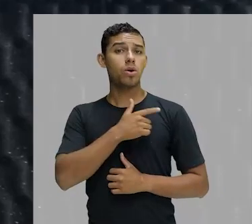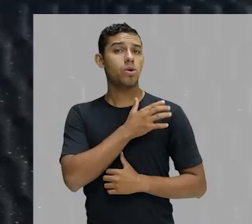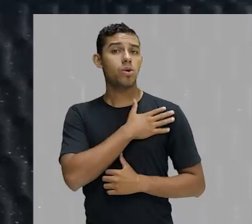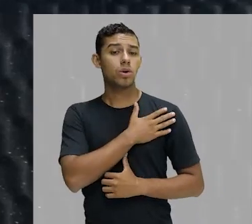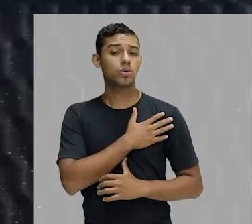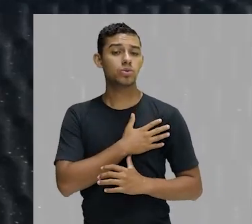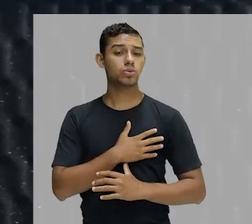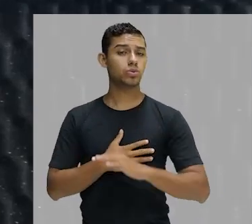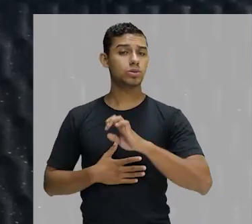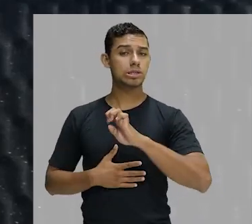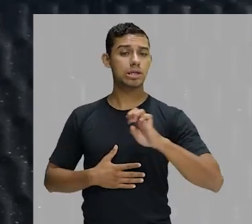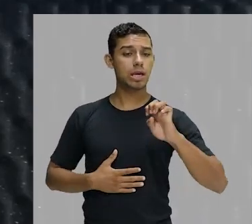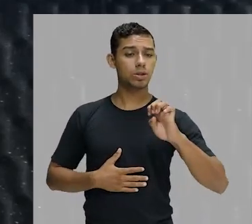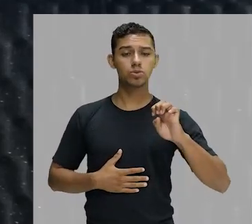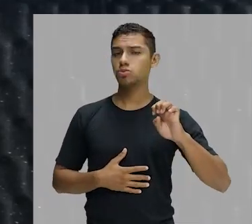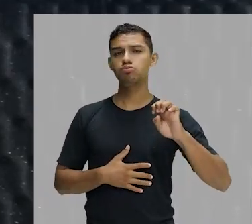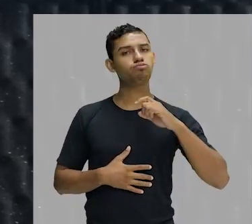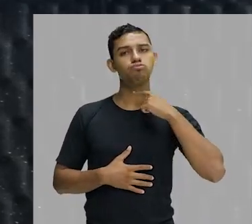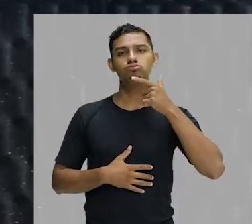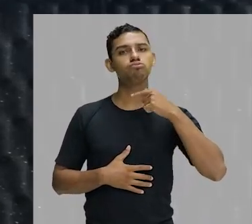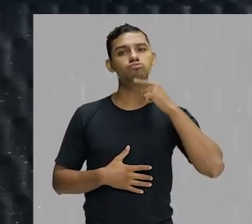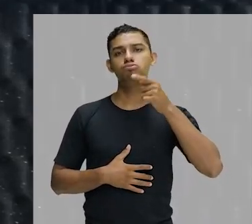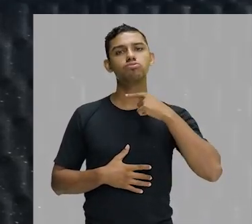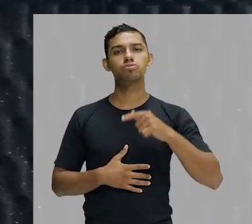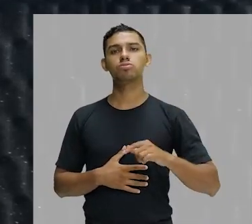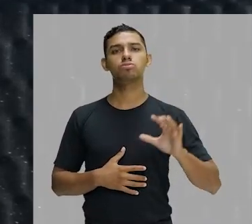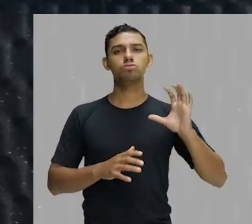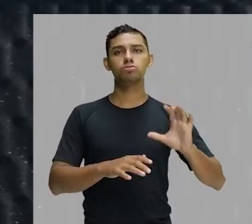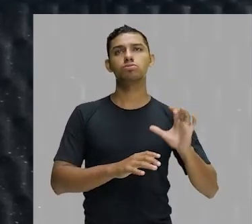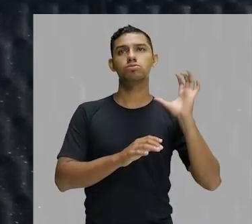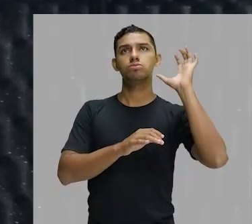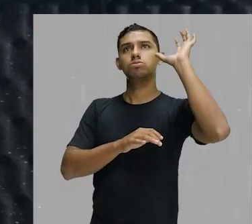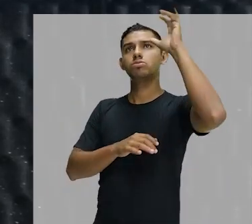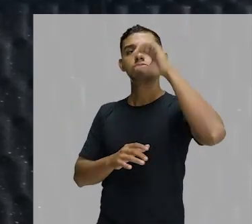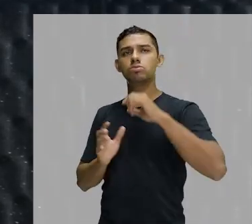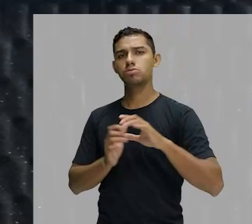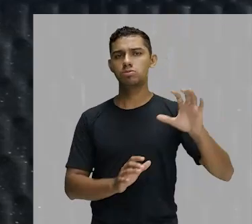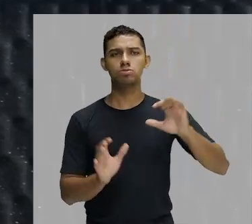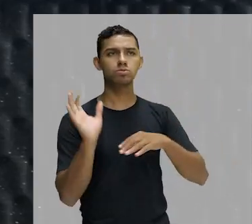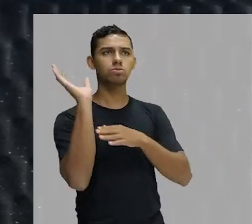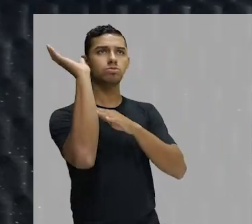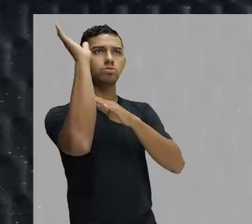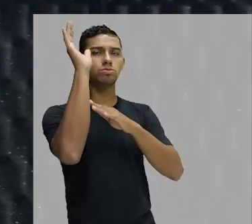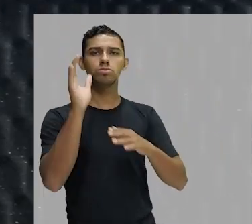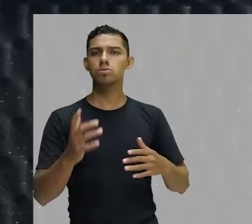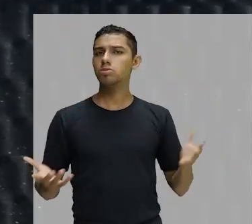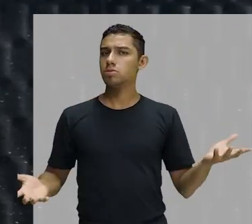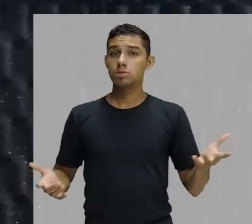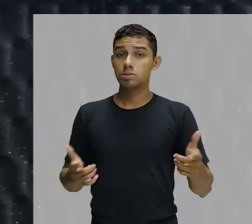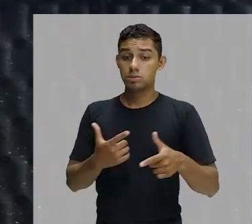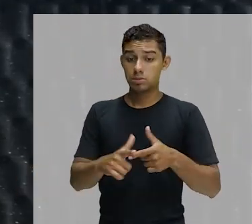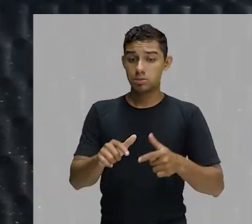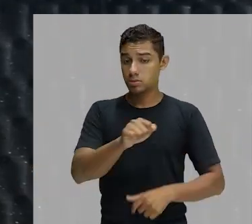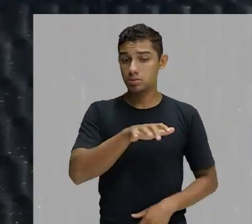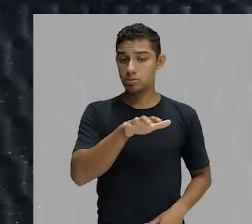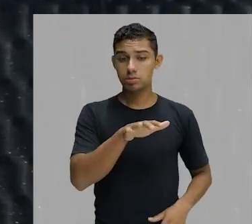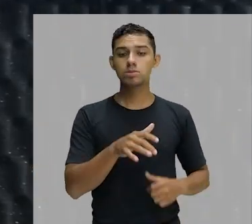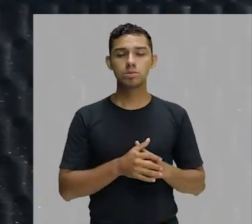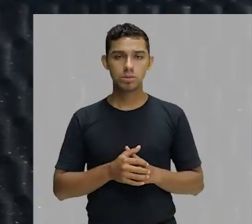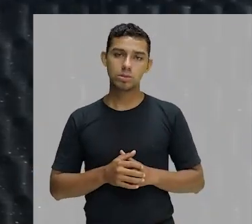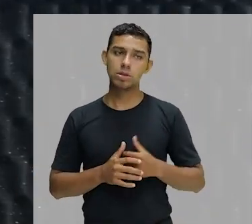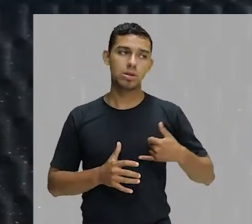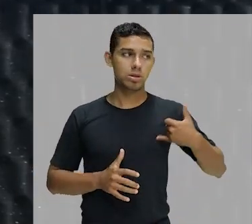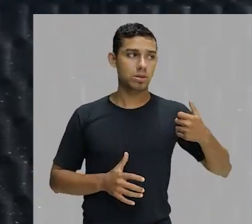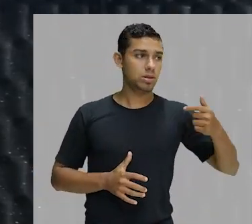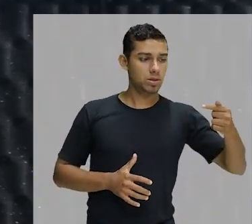esquerdo. Porque eu não tive essa questão da lateralidade da minha coordenação motora trabalhada nessa fase aqui, de 7